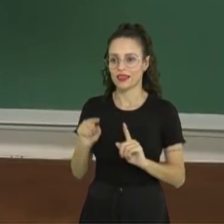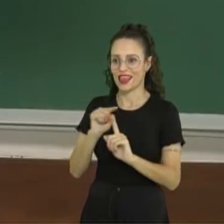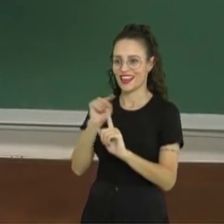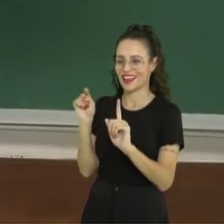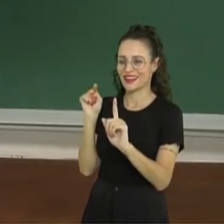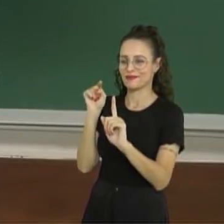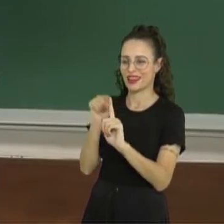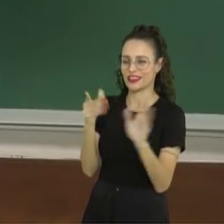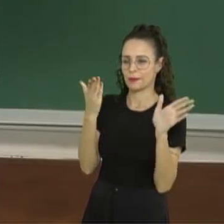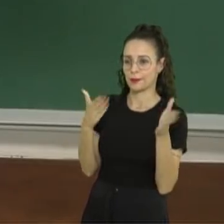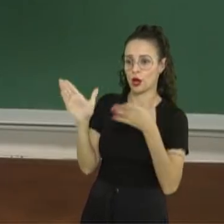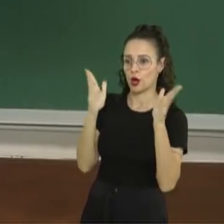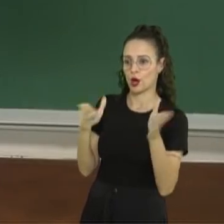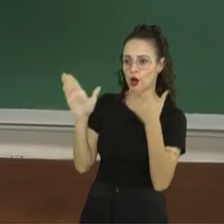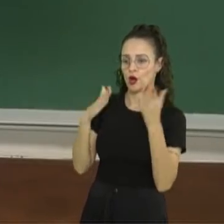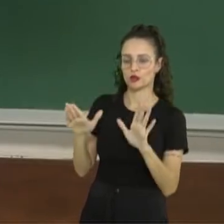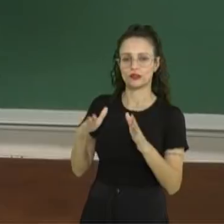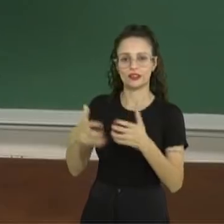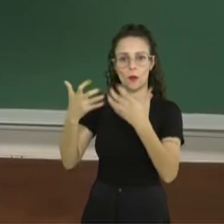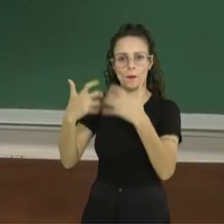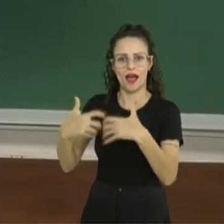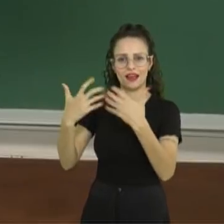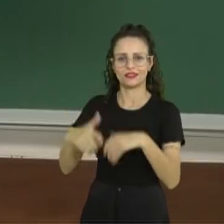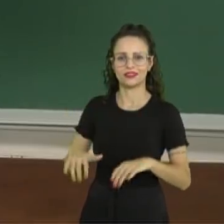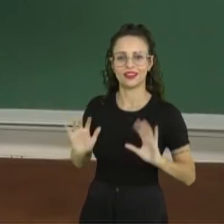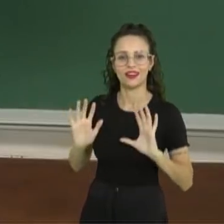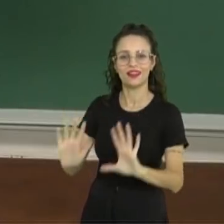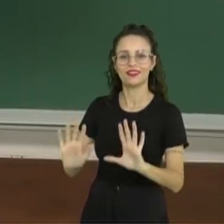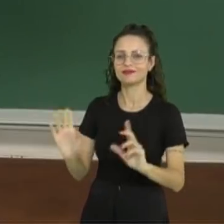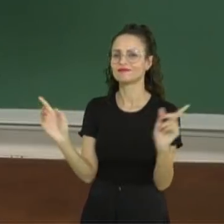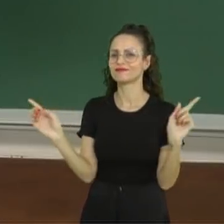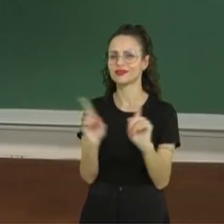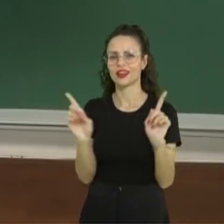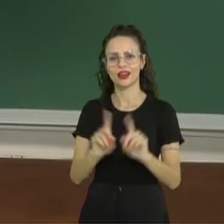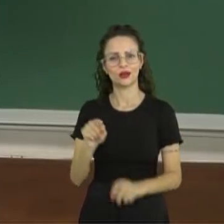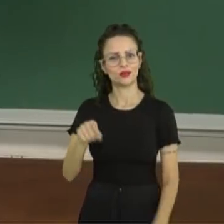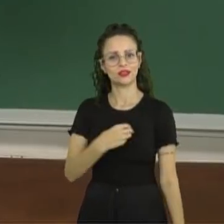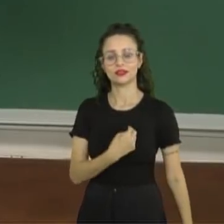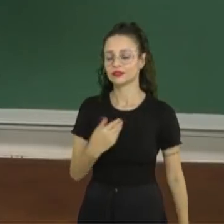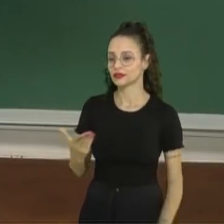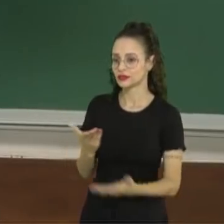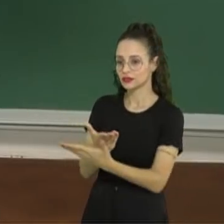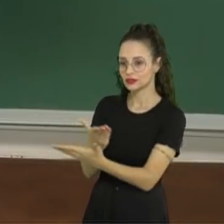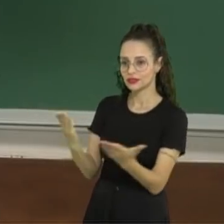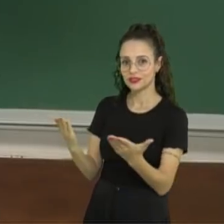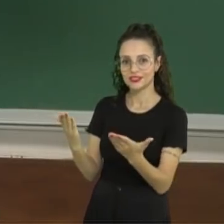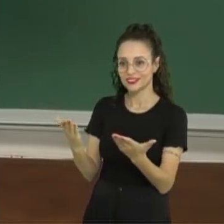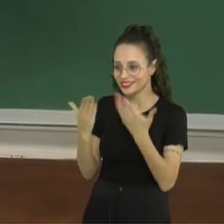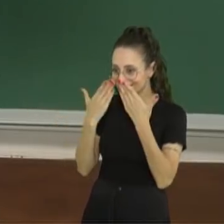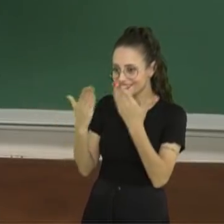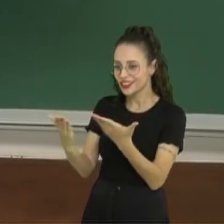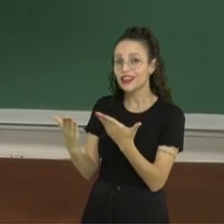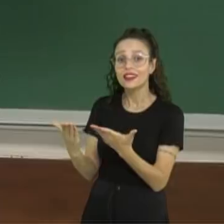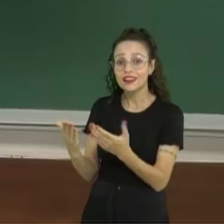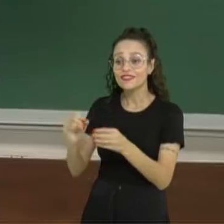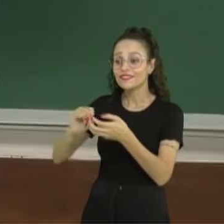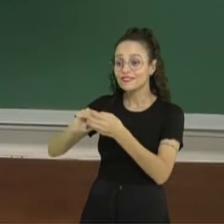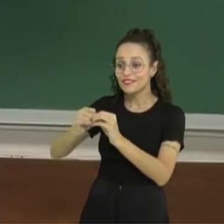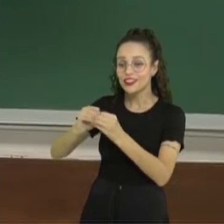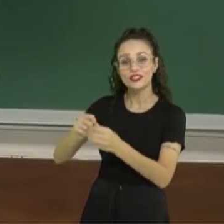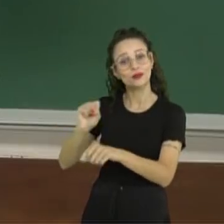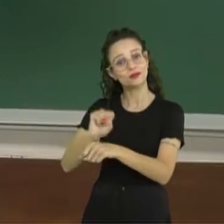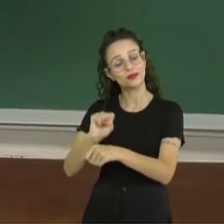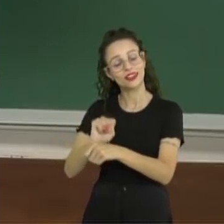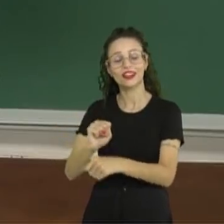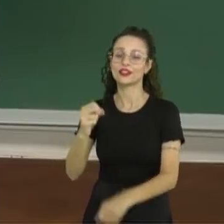de produção com máquinas na sua frente. Ele está ali frente a um pé de feijão que precisa de 2 a